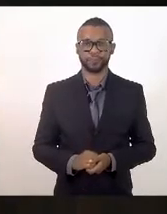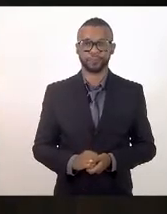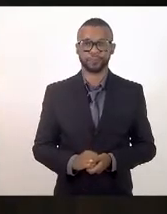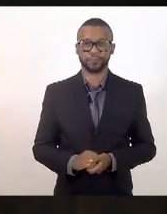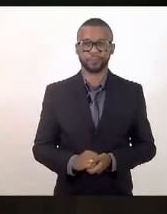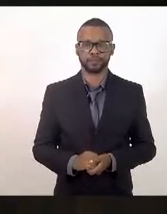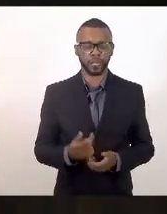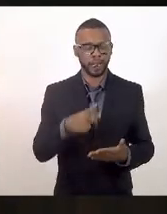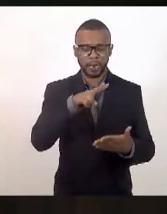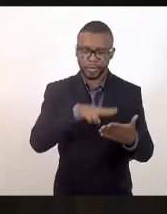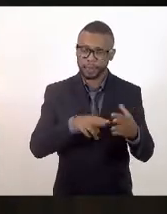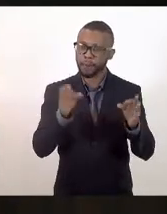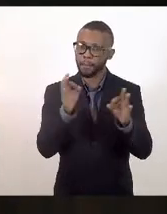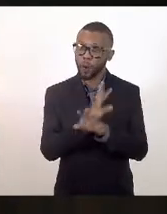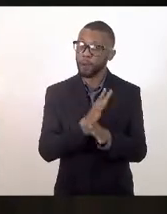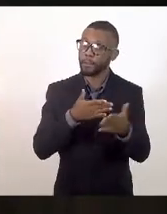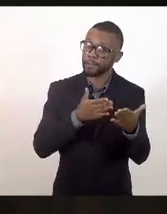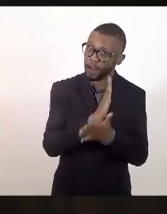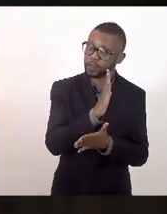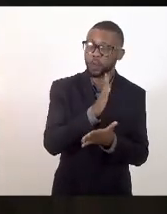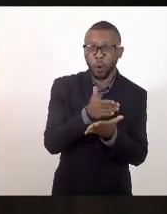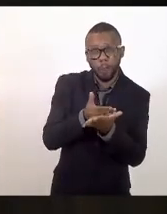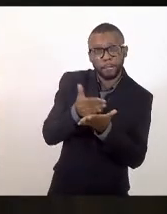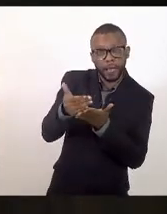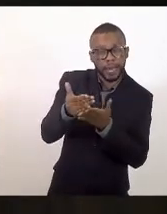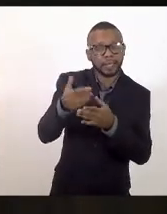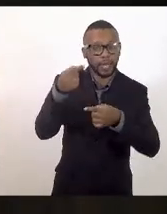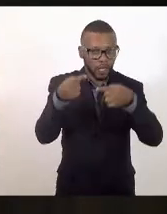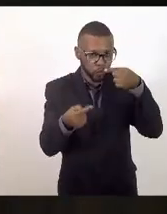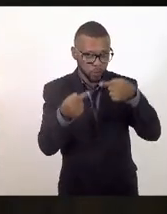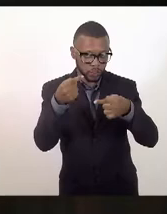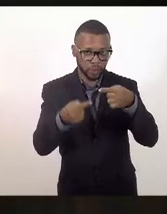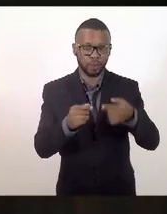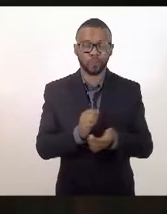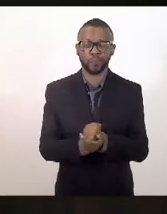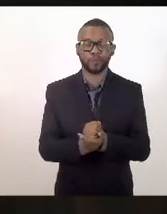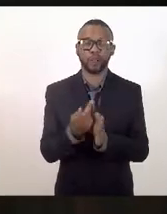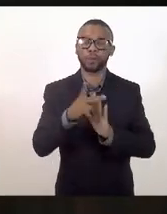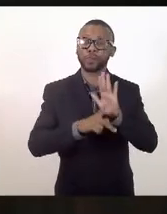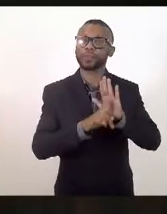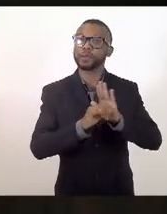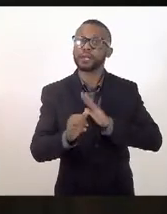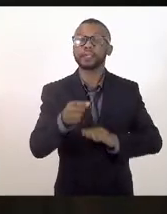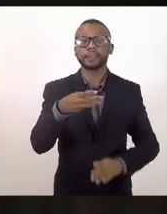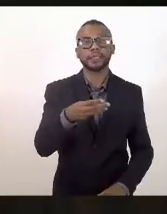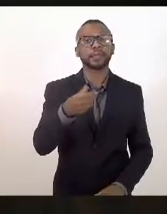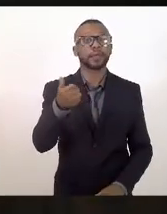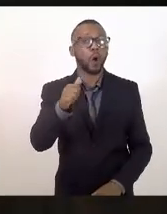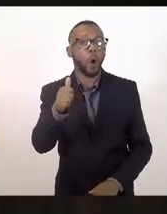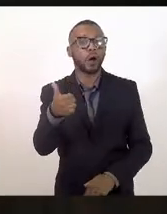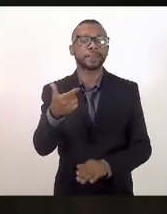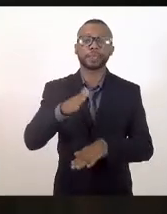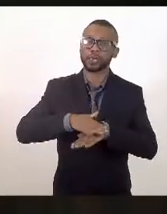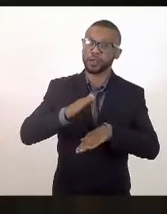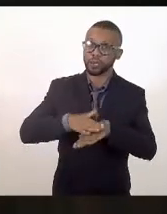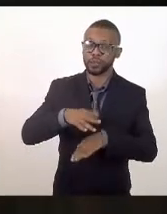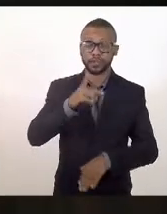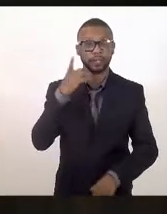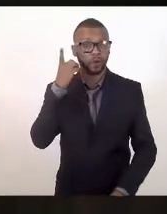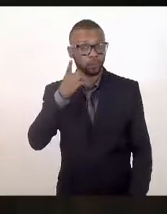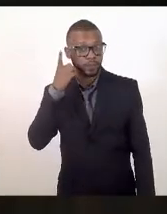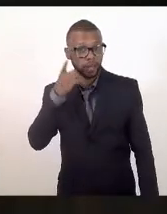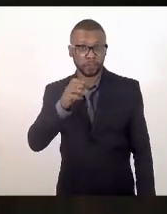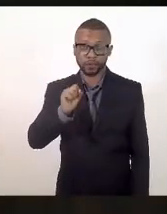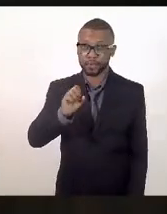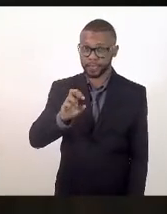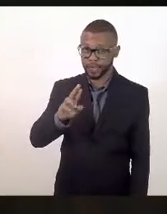Lida e aprovada a ata, passa-se à ordem do dia. Anuncio. Projeto de lei 1311, de 19, de autoria do deputado Sérgio Fernandes, que institui